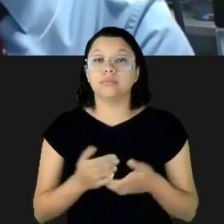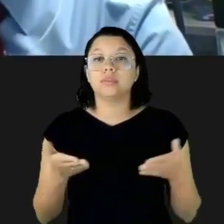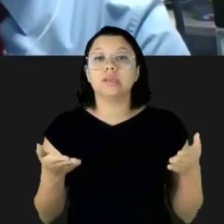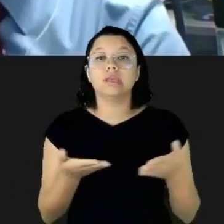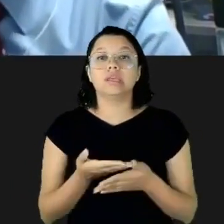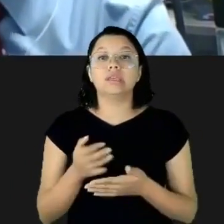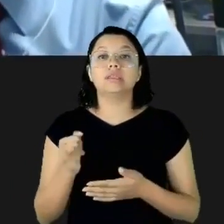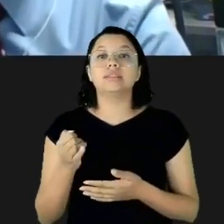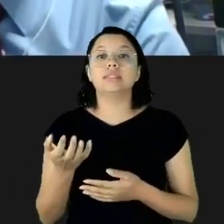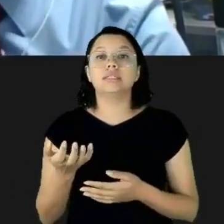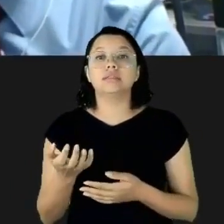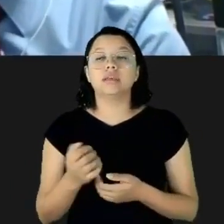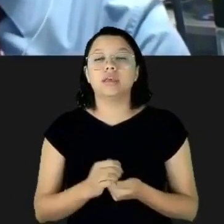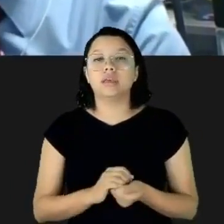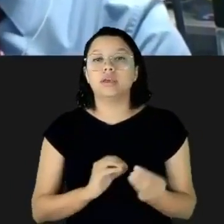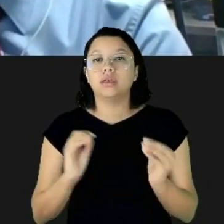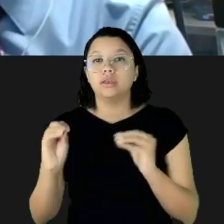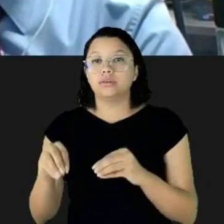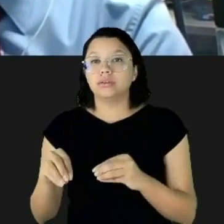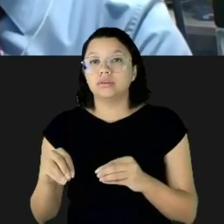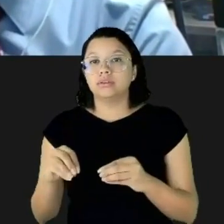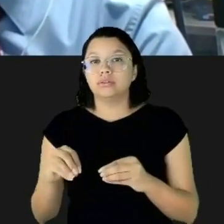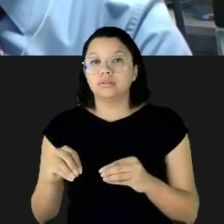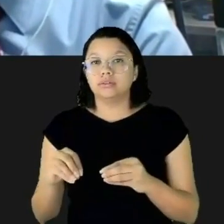aqui se você quiser colocar uma